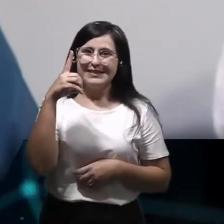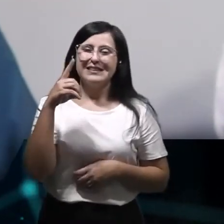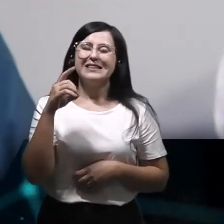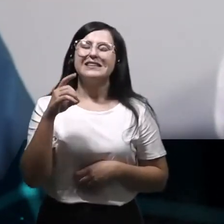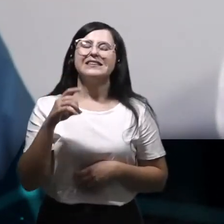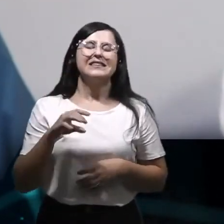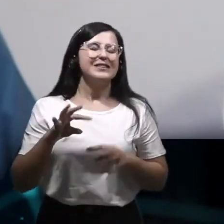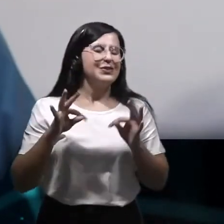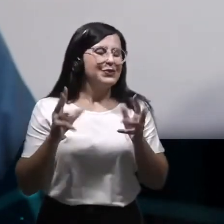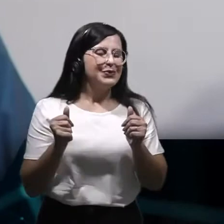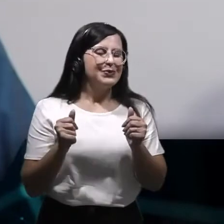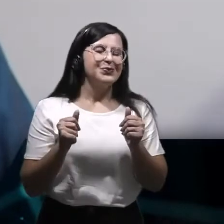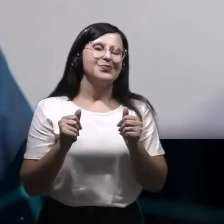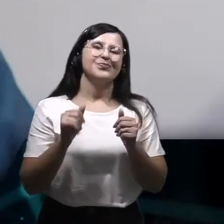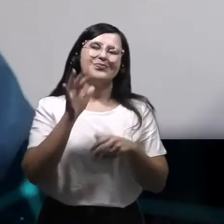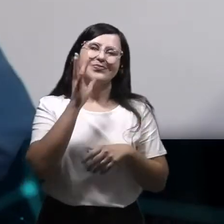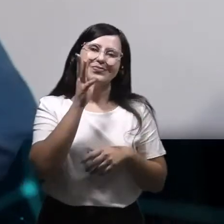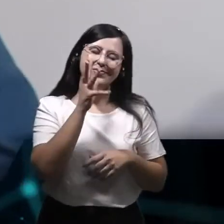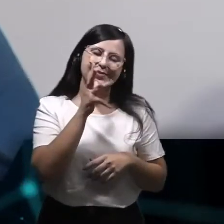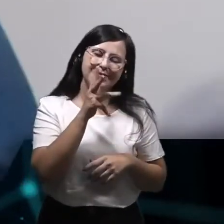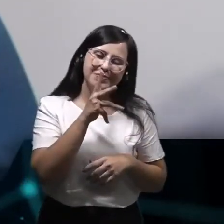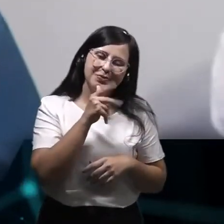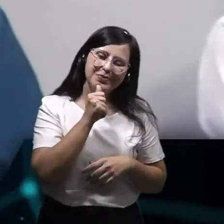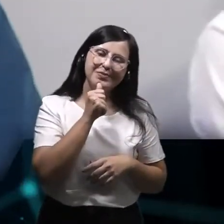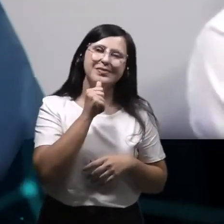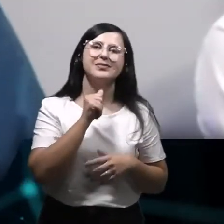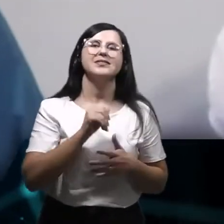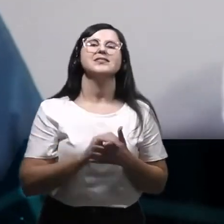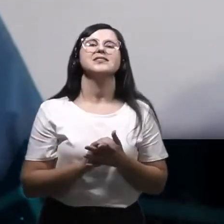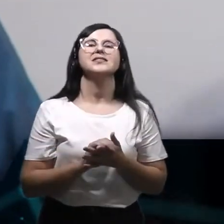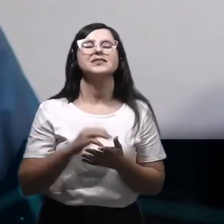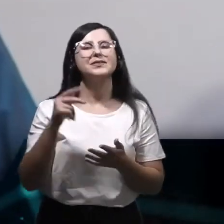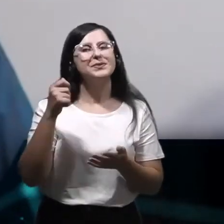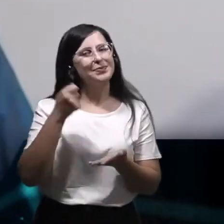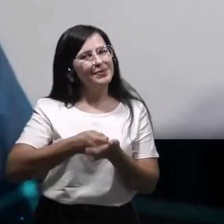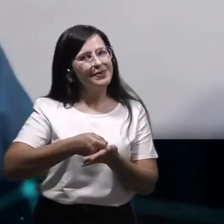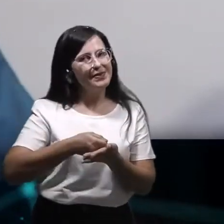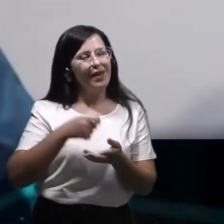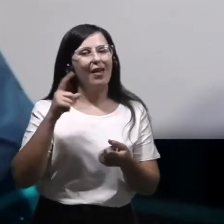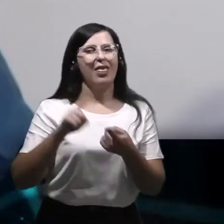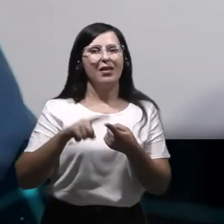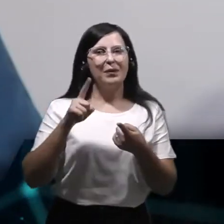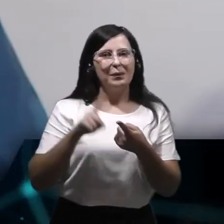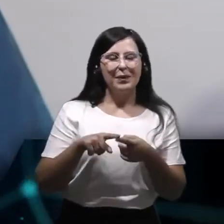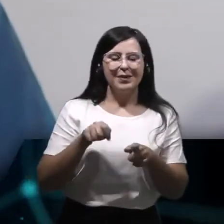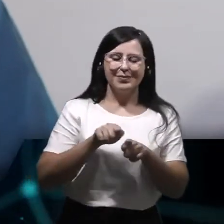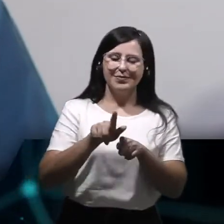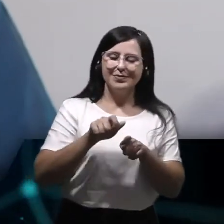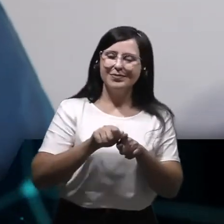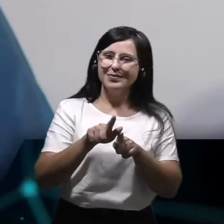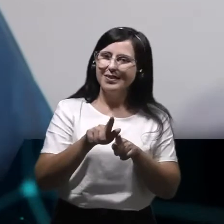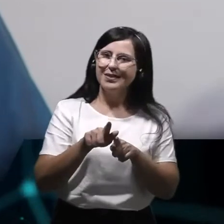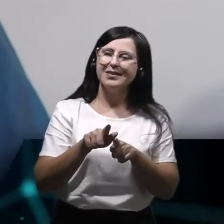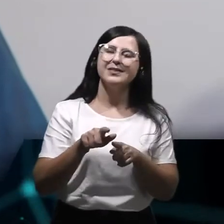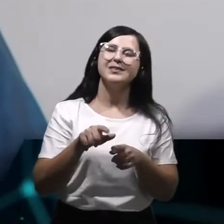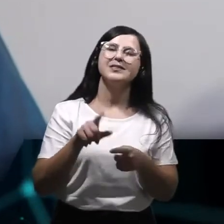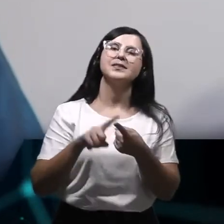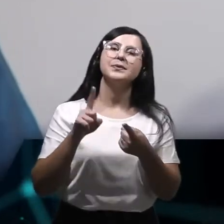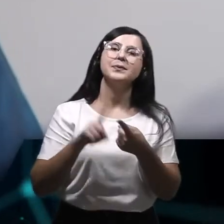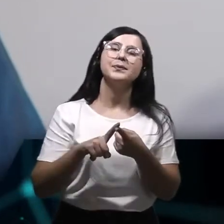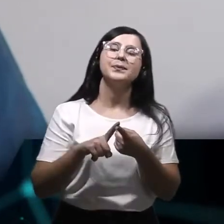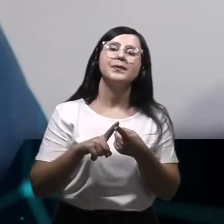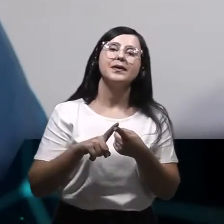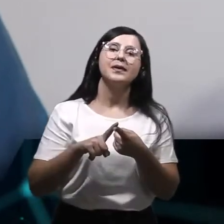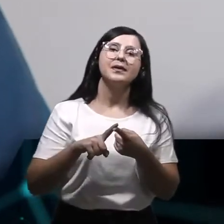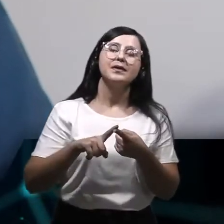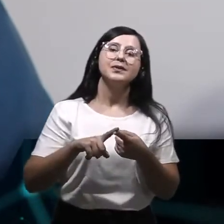atrasos, que fosse de aluguéis, que fosse de funcionário. Para você ter noção, o funcionário, o mês de abril, ele só